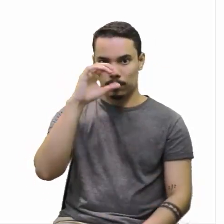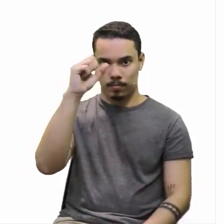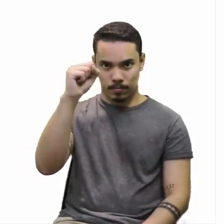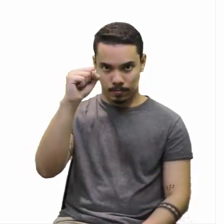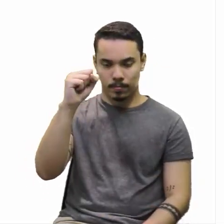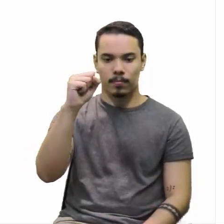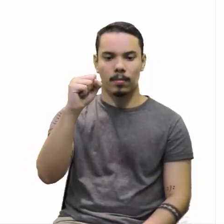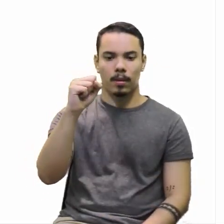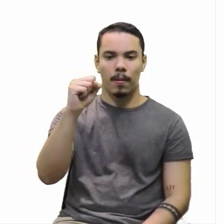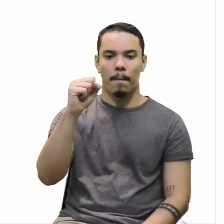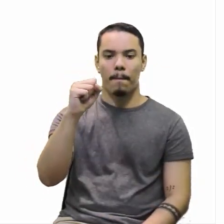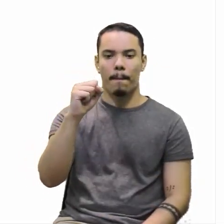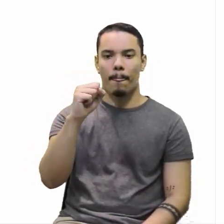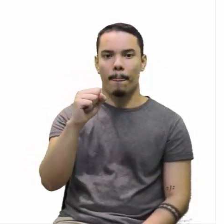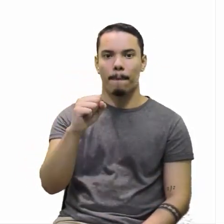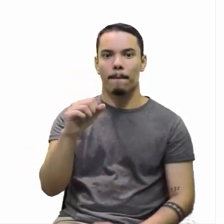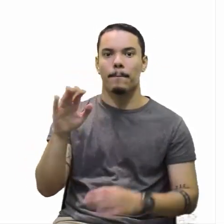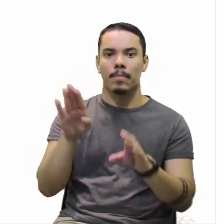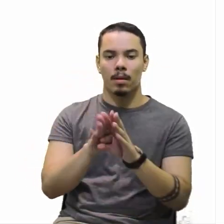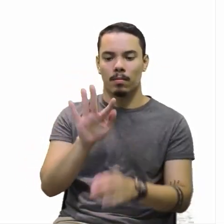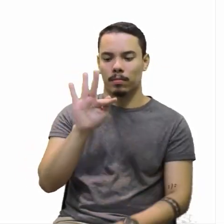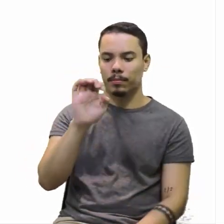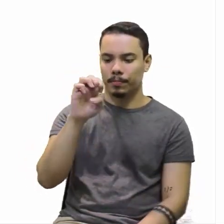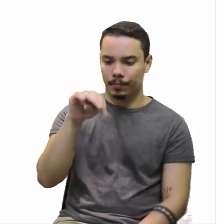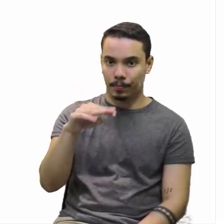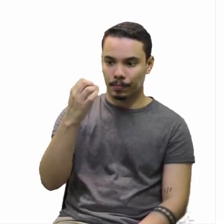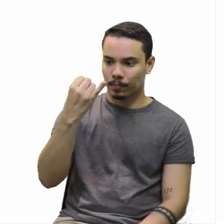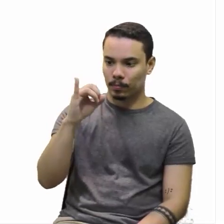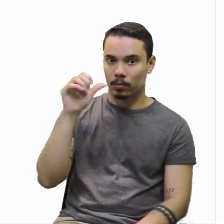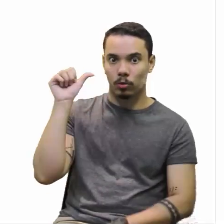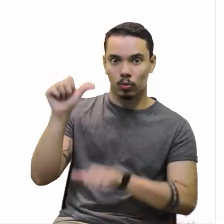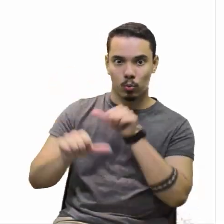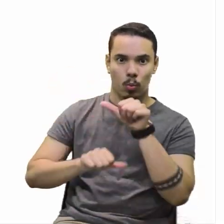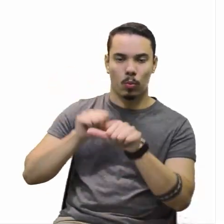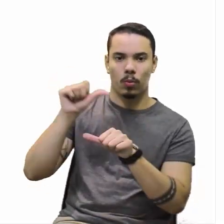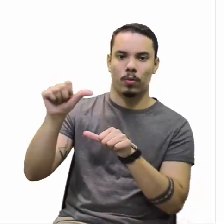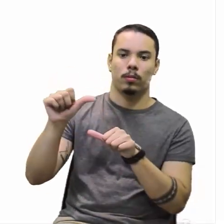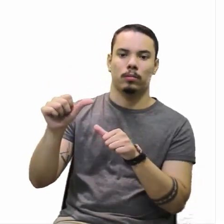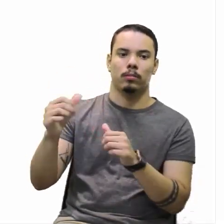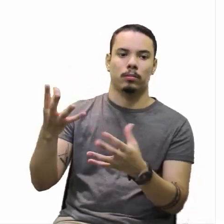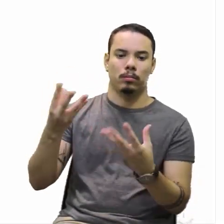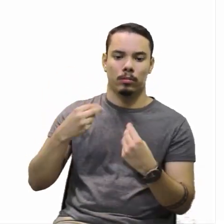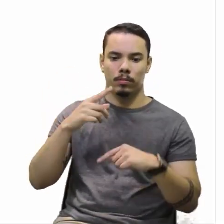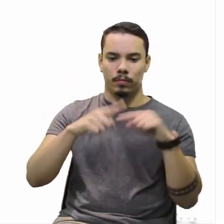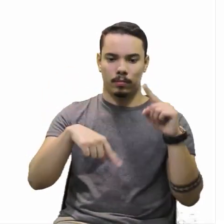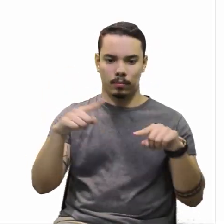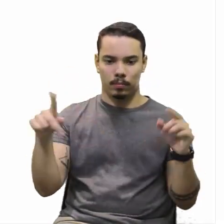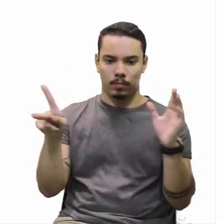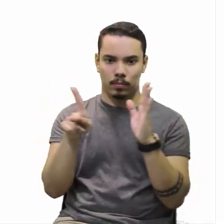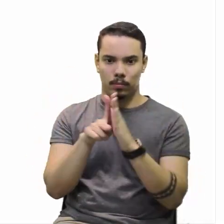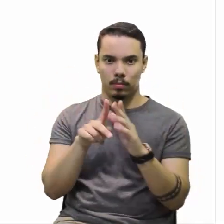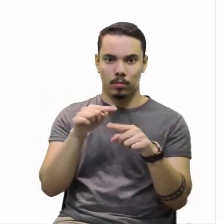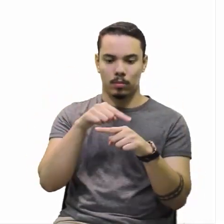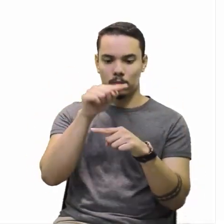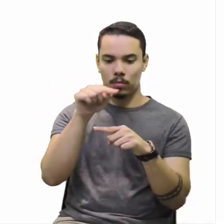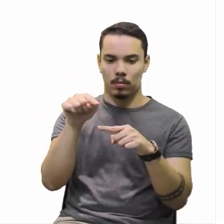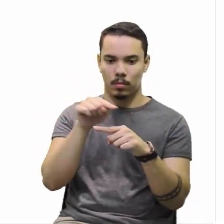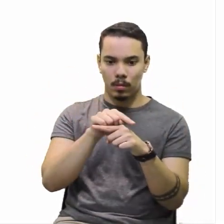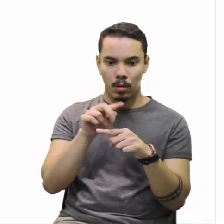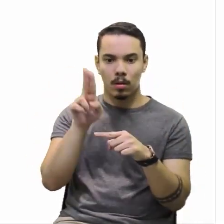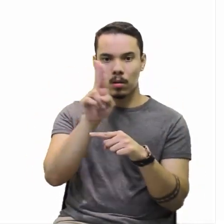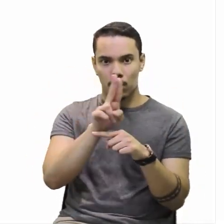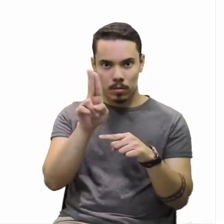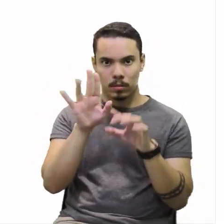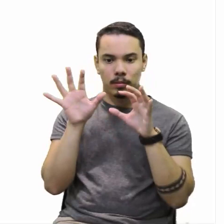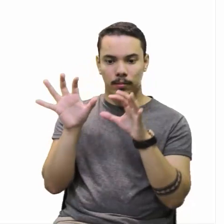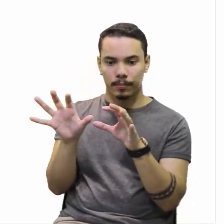eletromotriz. E aí, se você trocar essa variação de fluxo pela equaçãozinha, né, que fluxo é igual a L vezes